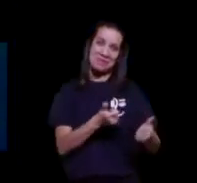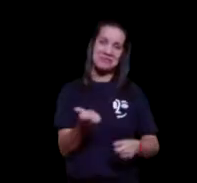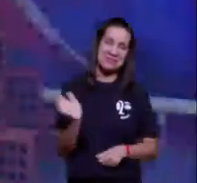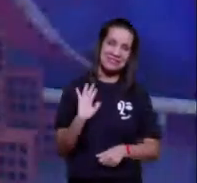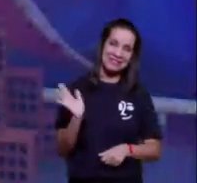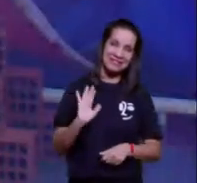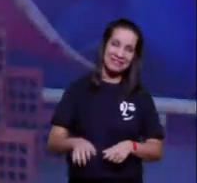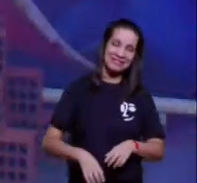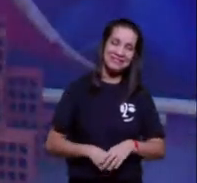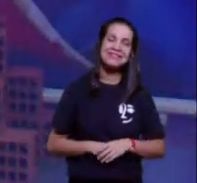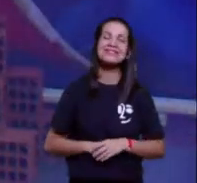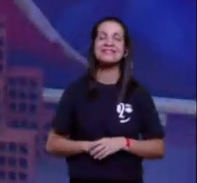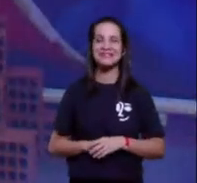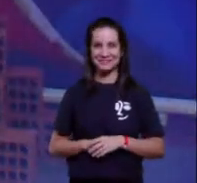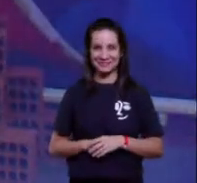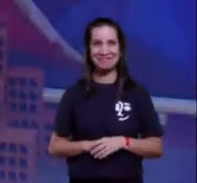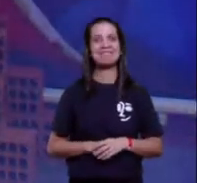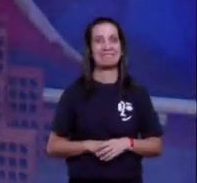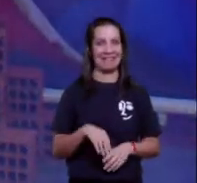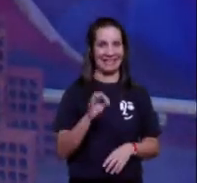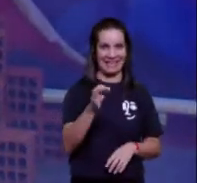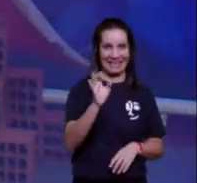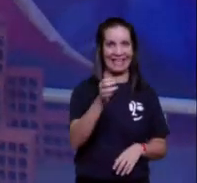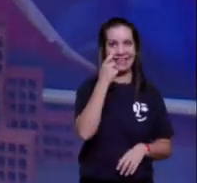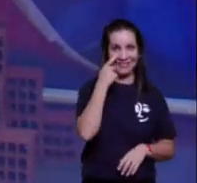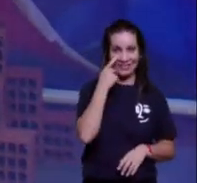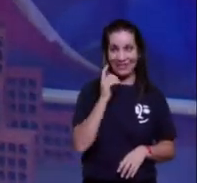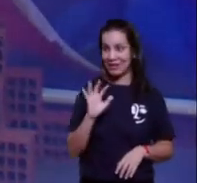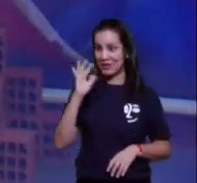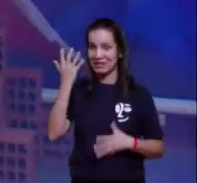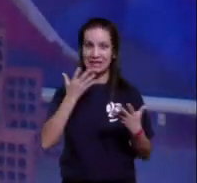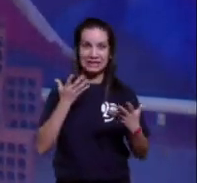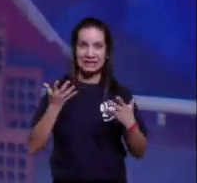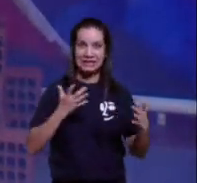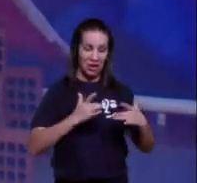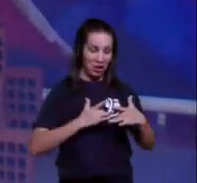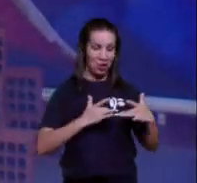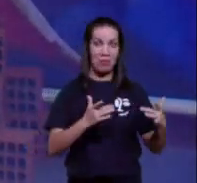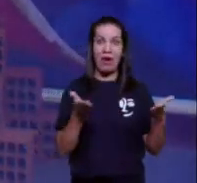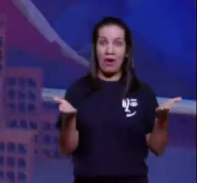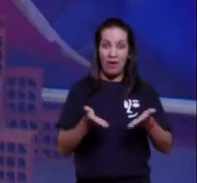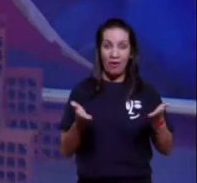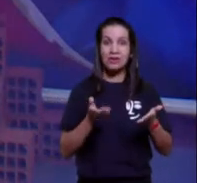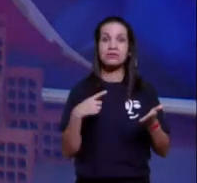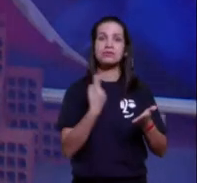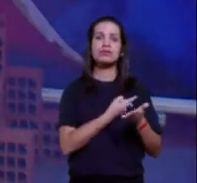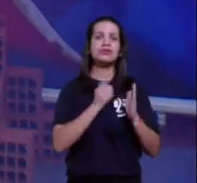tchau. O negócio tá rolando, as contribuições estão sendo feitas.